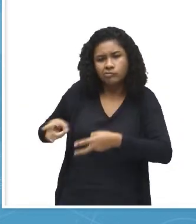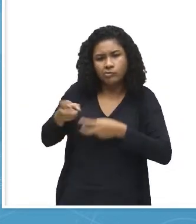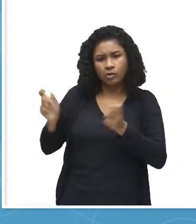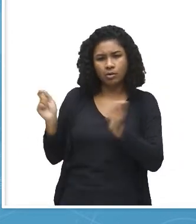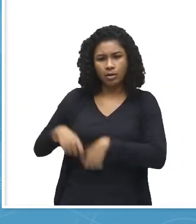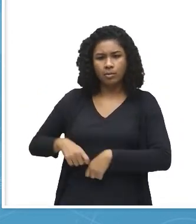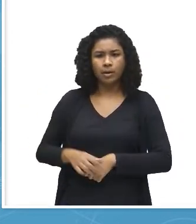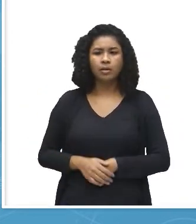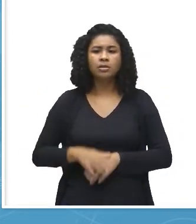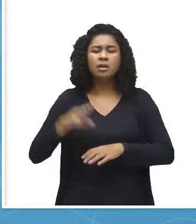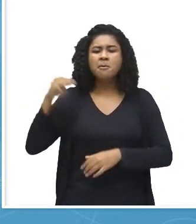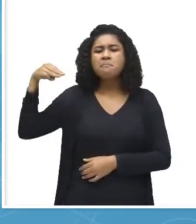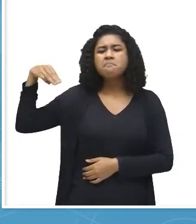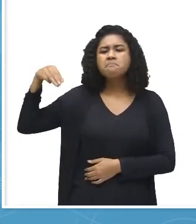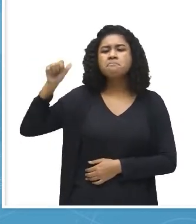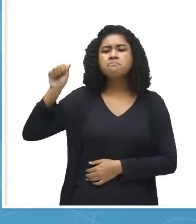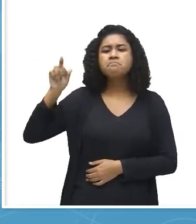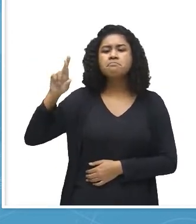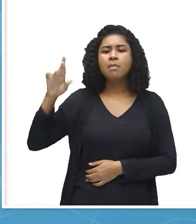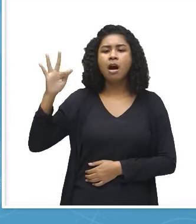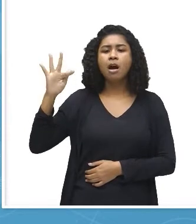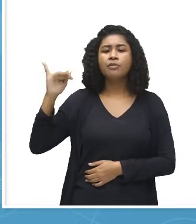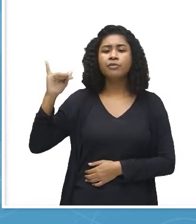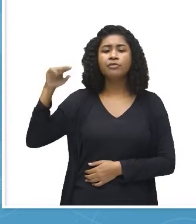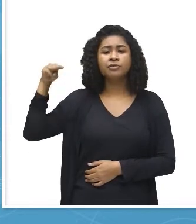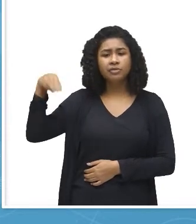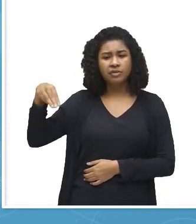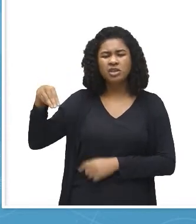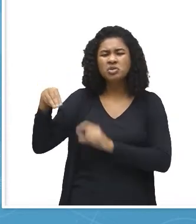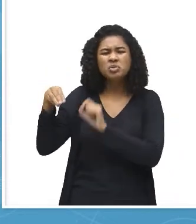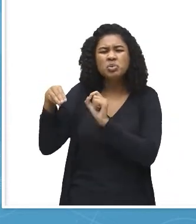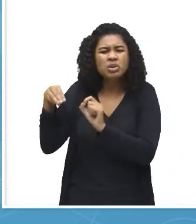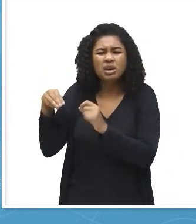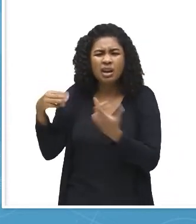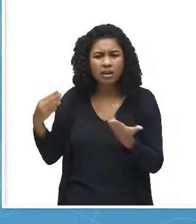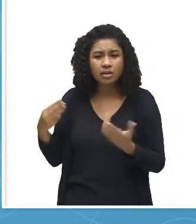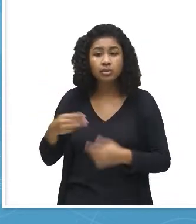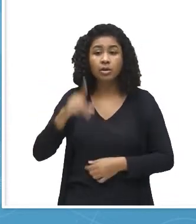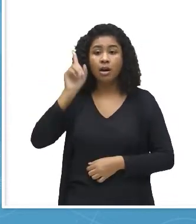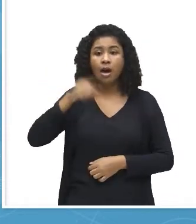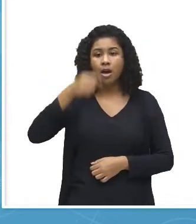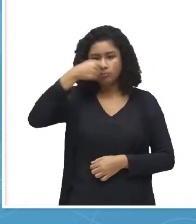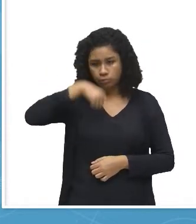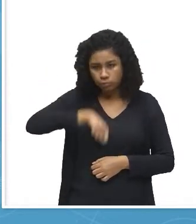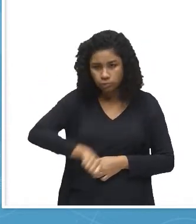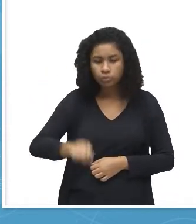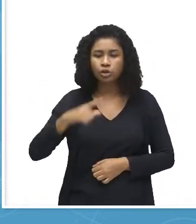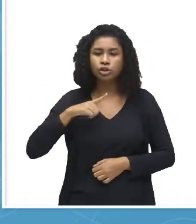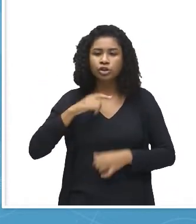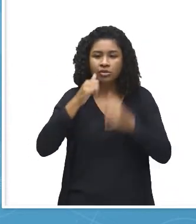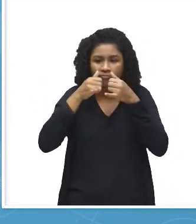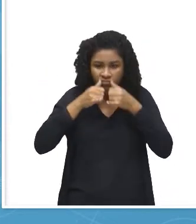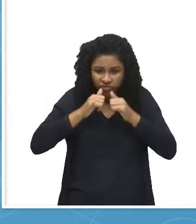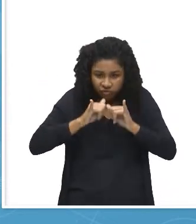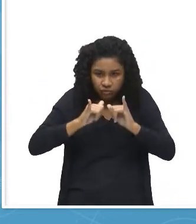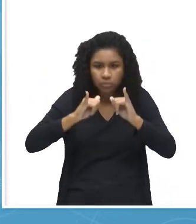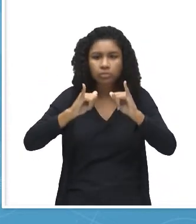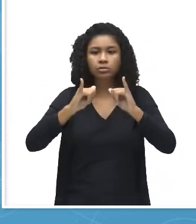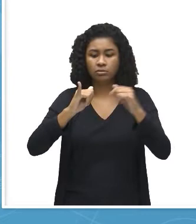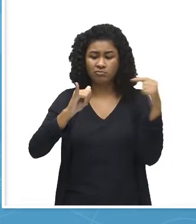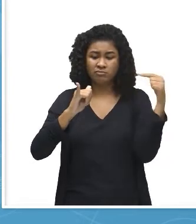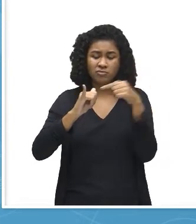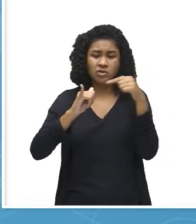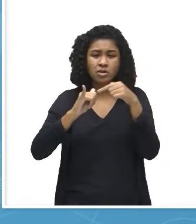de contas? O marfim, galera, são aquelas presas dos elefantes que tinham um valor muito caro no